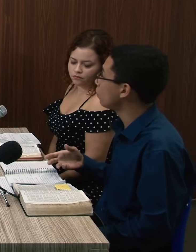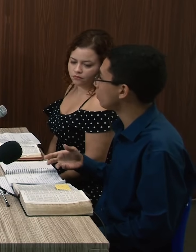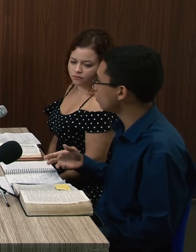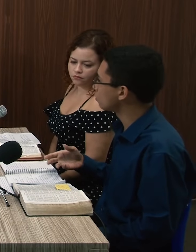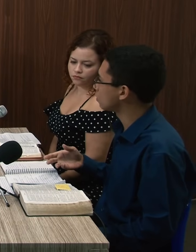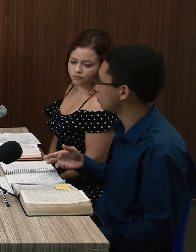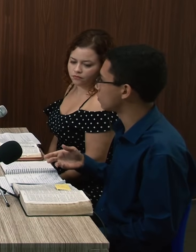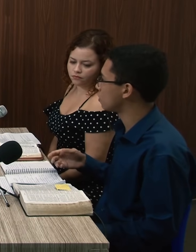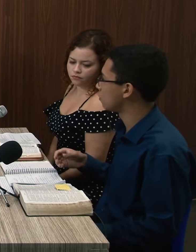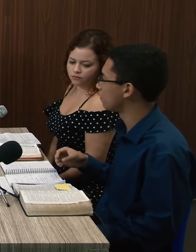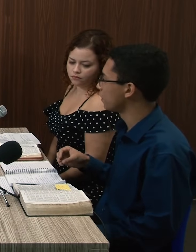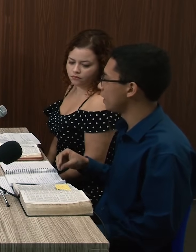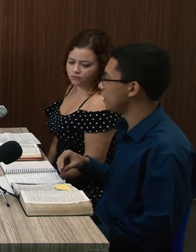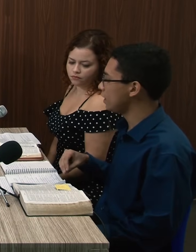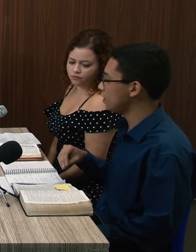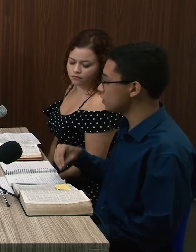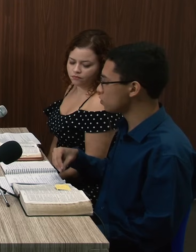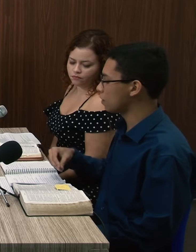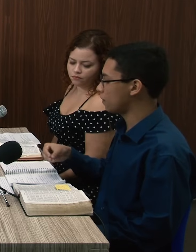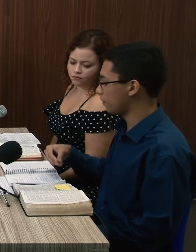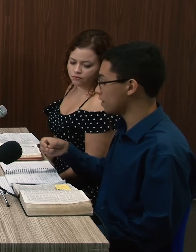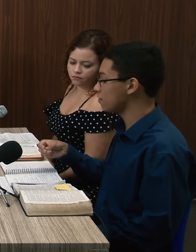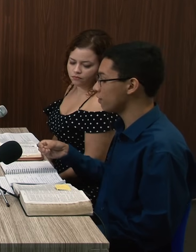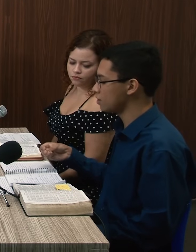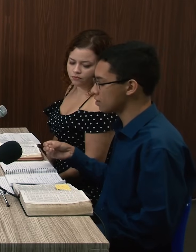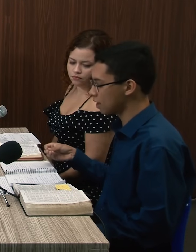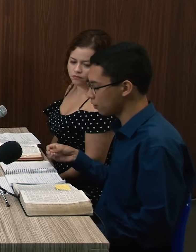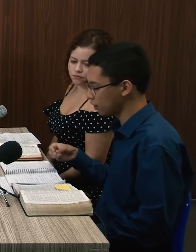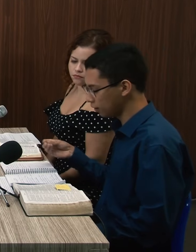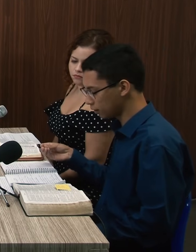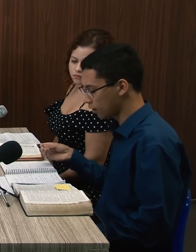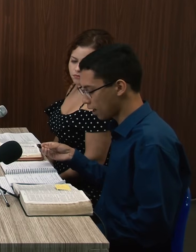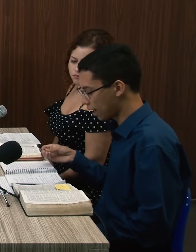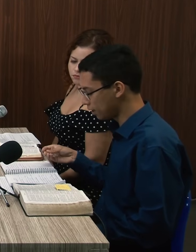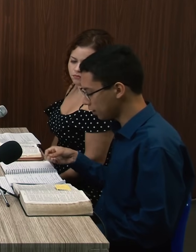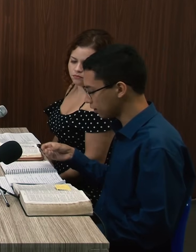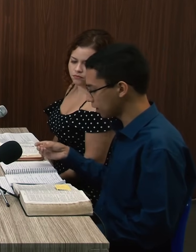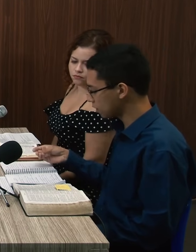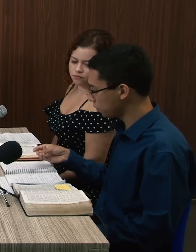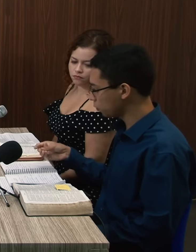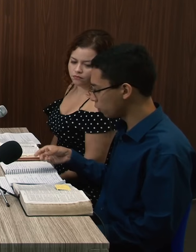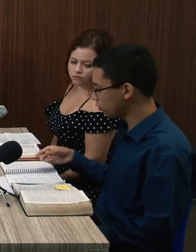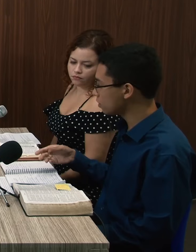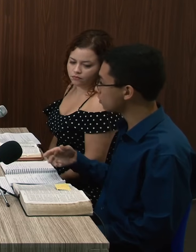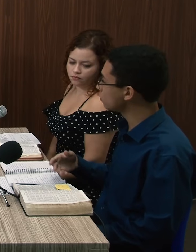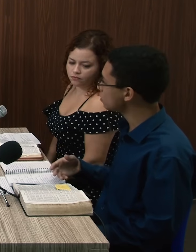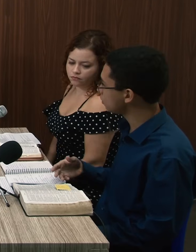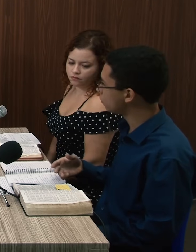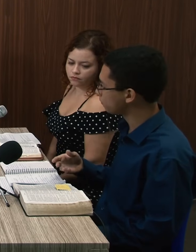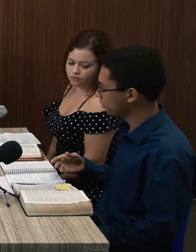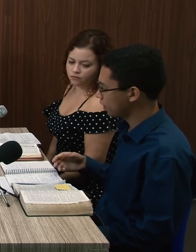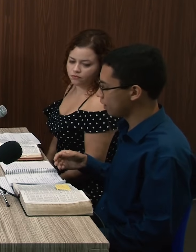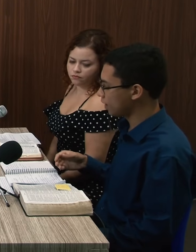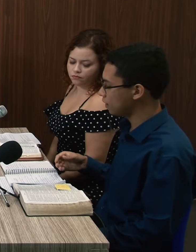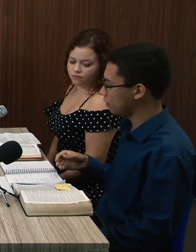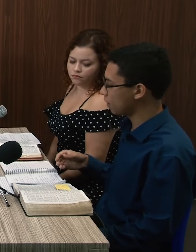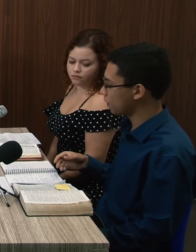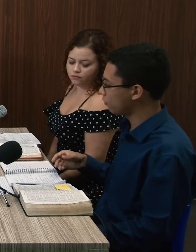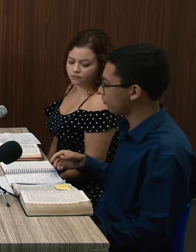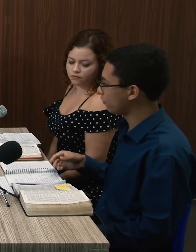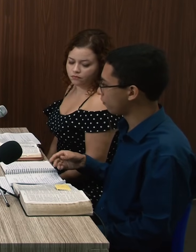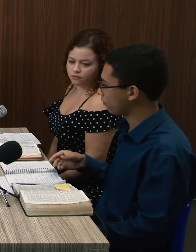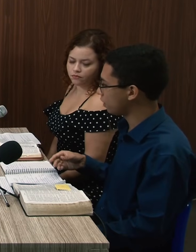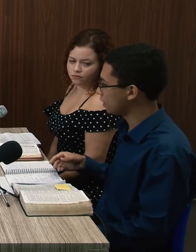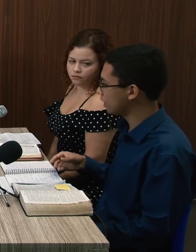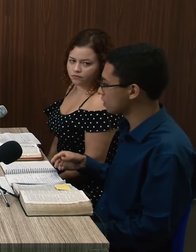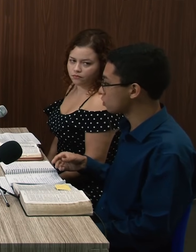essa comunhão constante com o Senhor. E isso é mais enfatizado ainda ali em Cantares capítulo 8, versículo 5, em que ali a